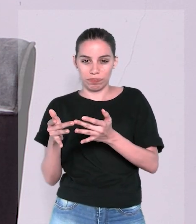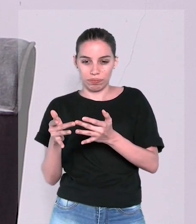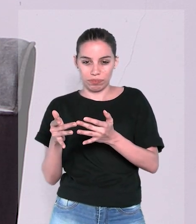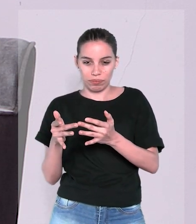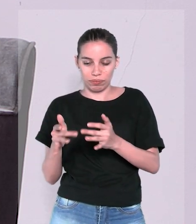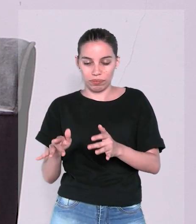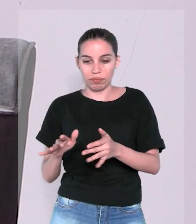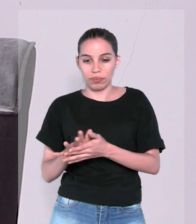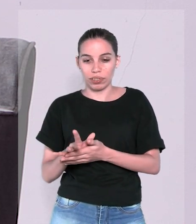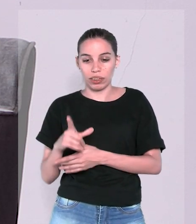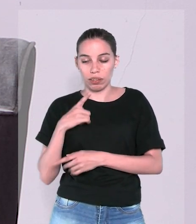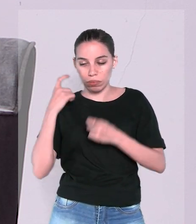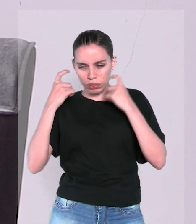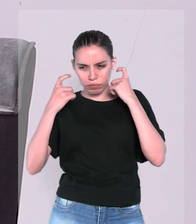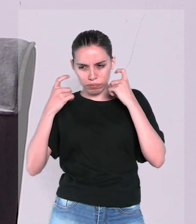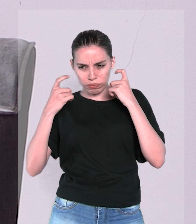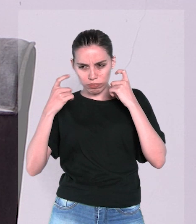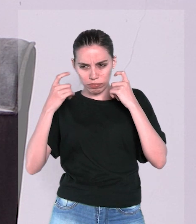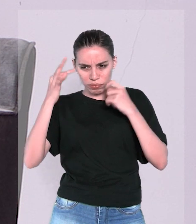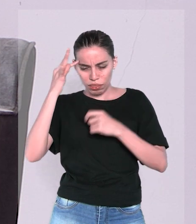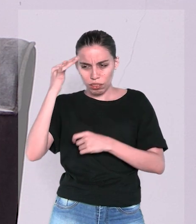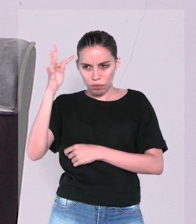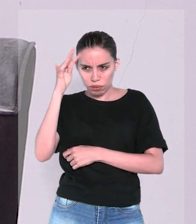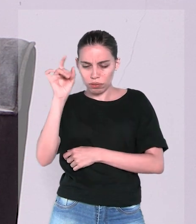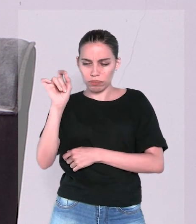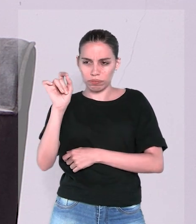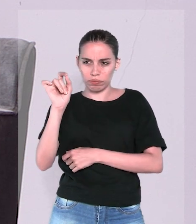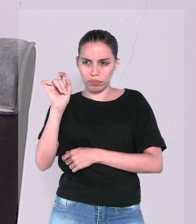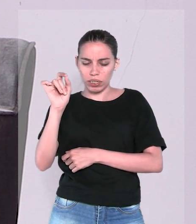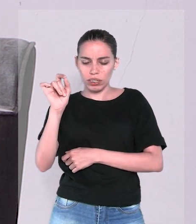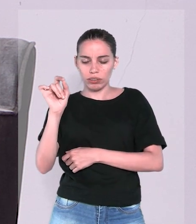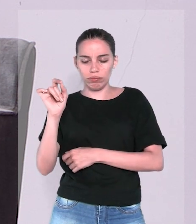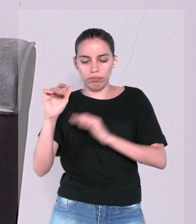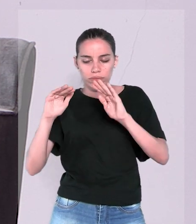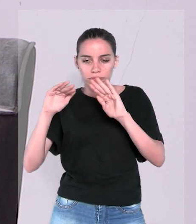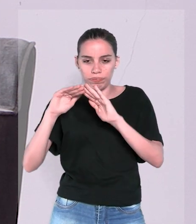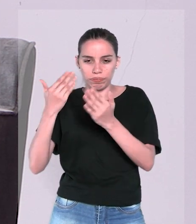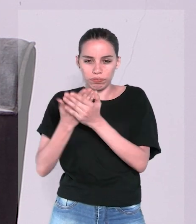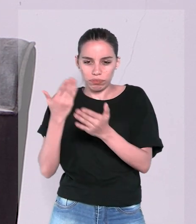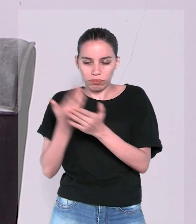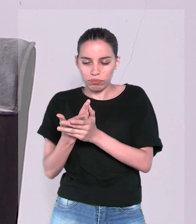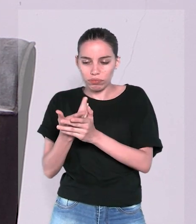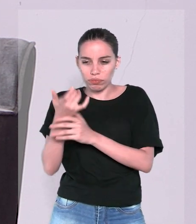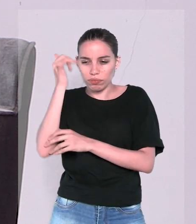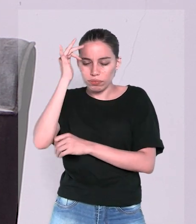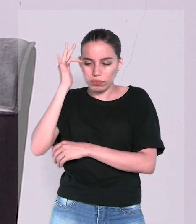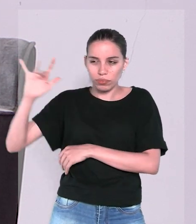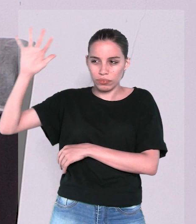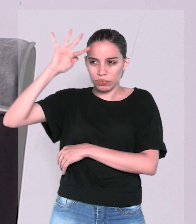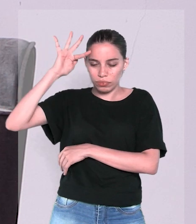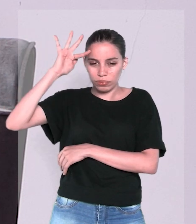numa escola tradicional, uma escola binária, uma escola dicotômica, uma escola cartesiana,